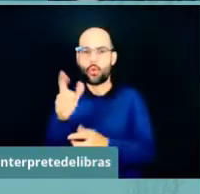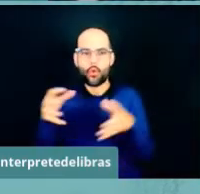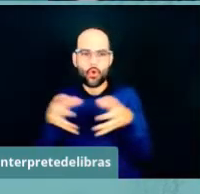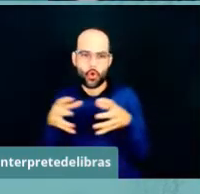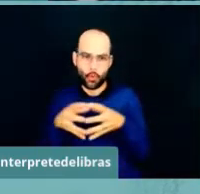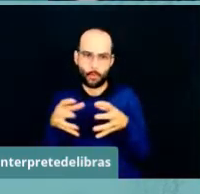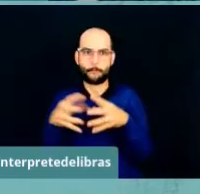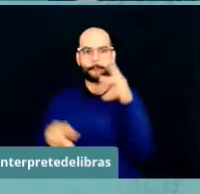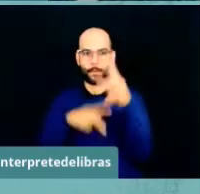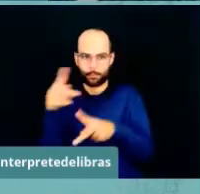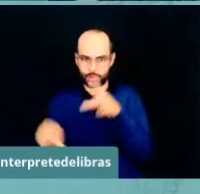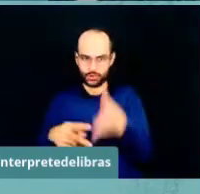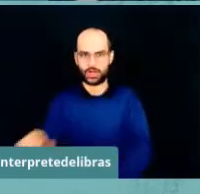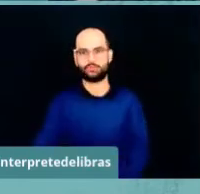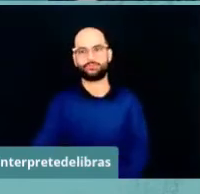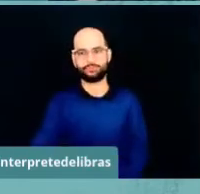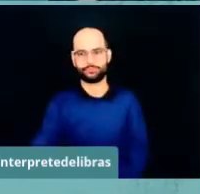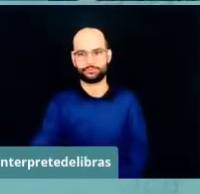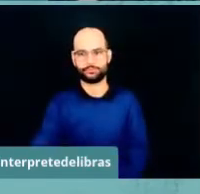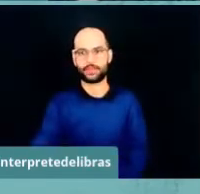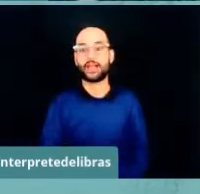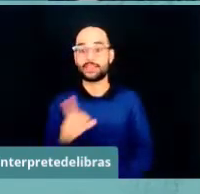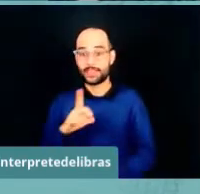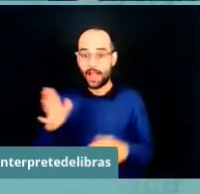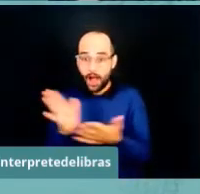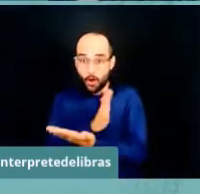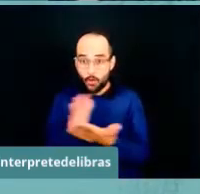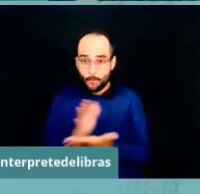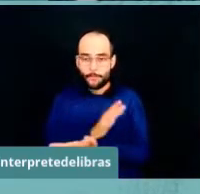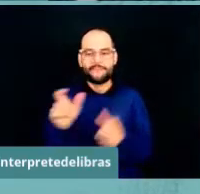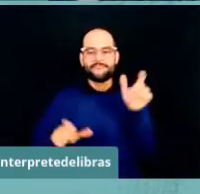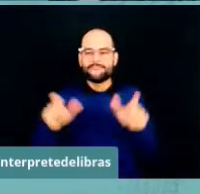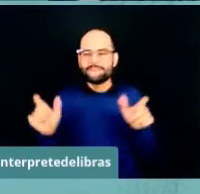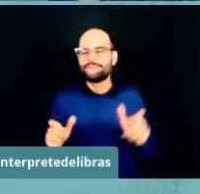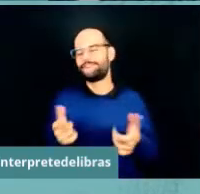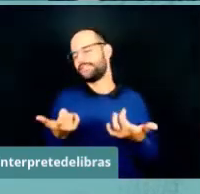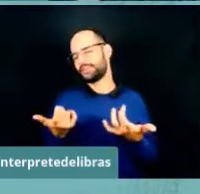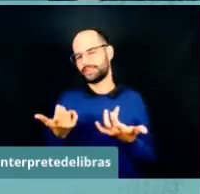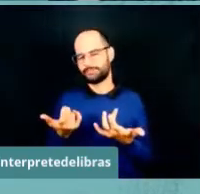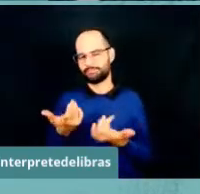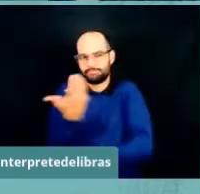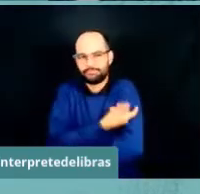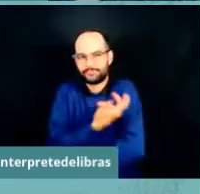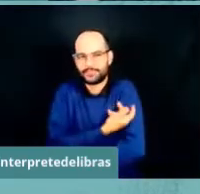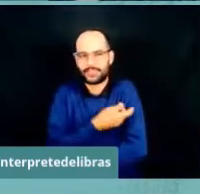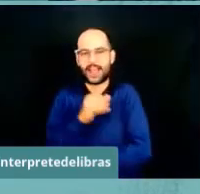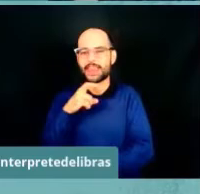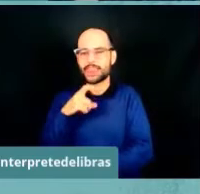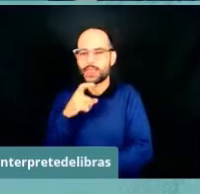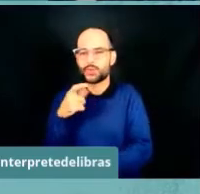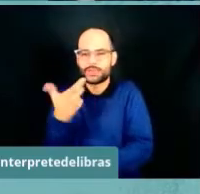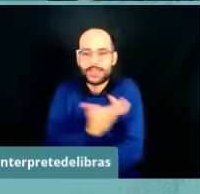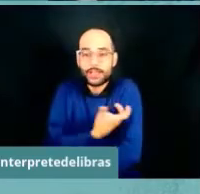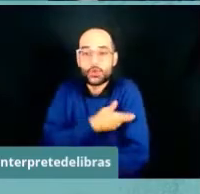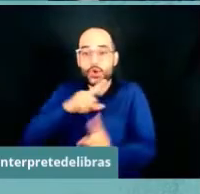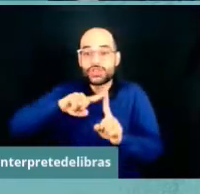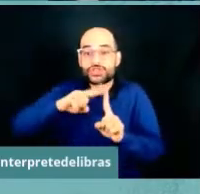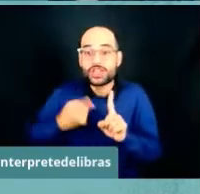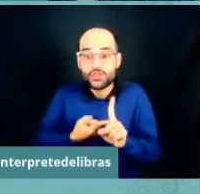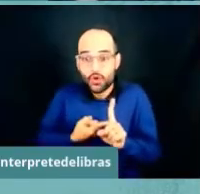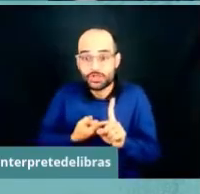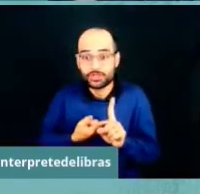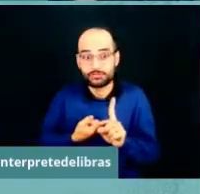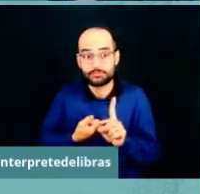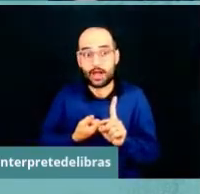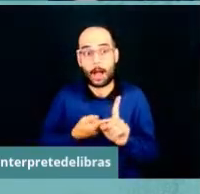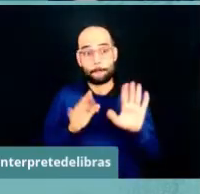tem vacinas da Covid que foram testadas em adultos e idosos, mas, por exemplo, não foram testadas em gestantes inicialmente,